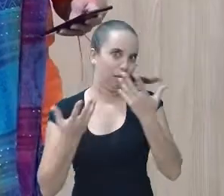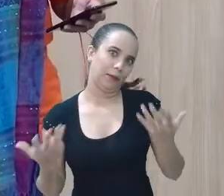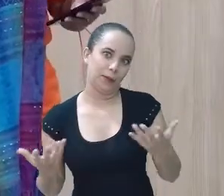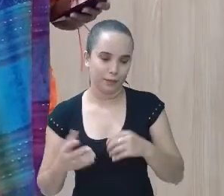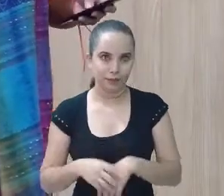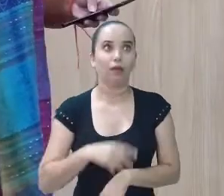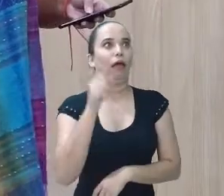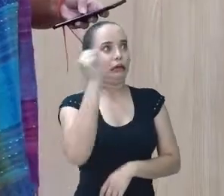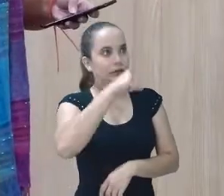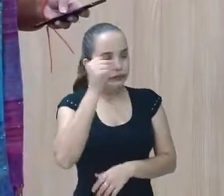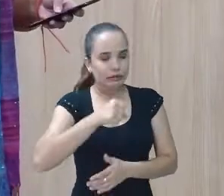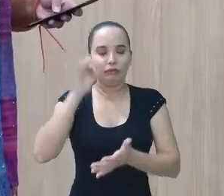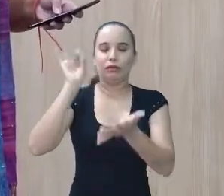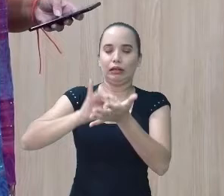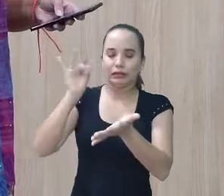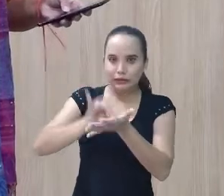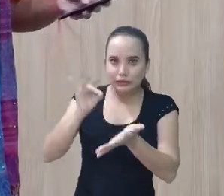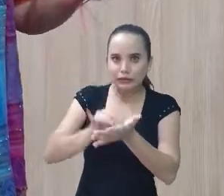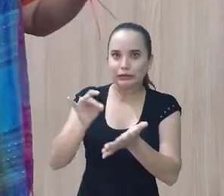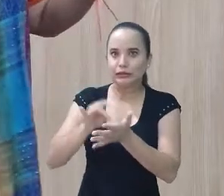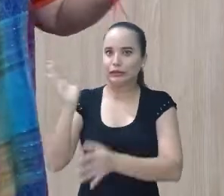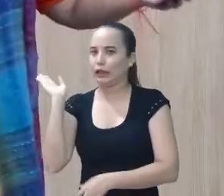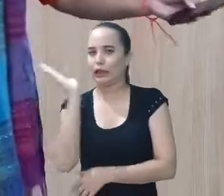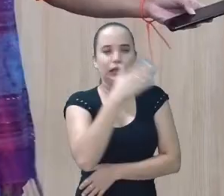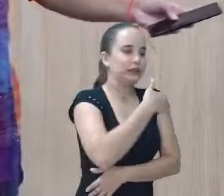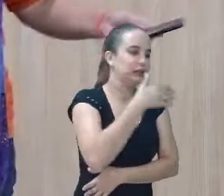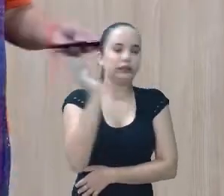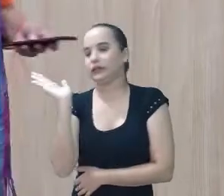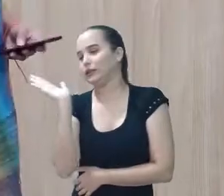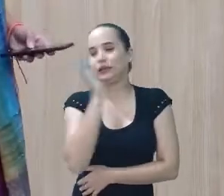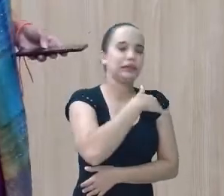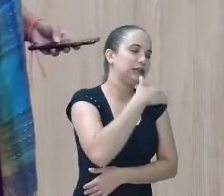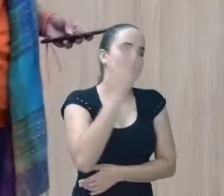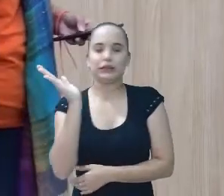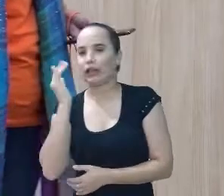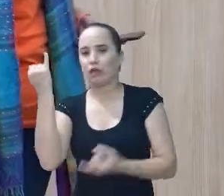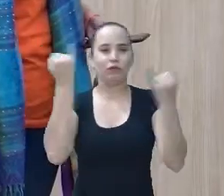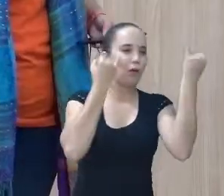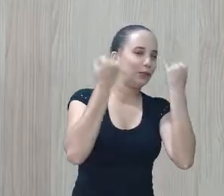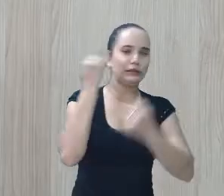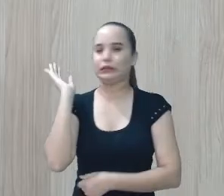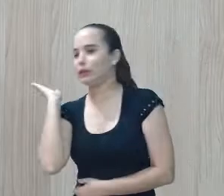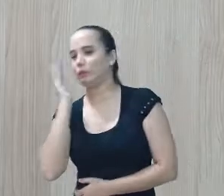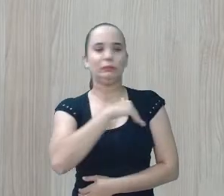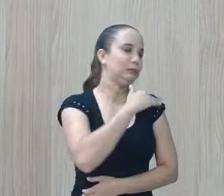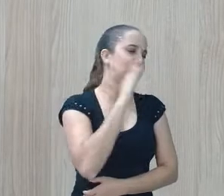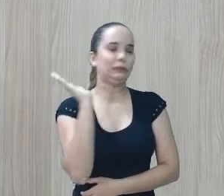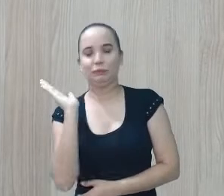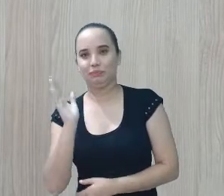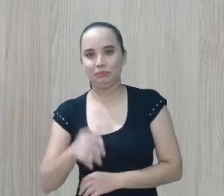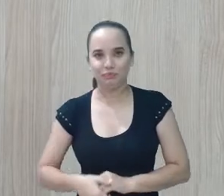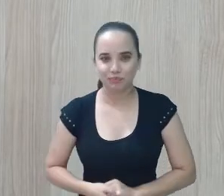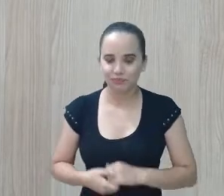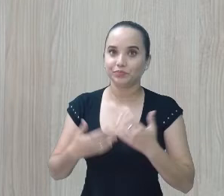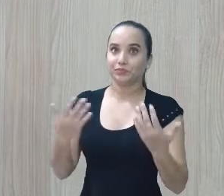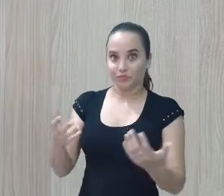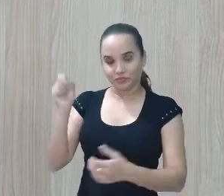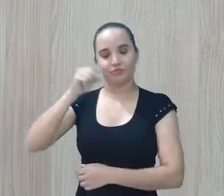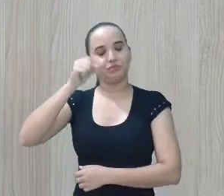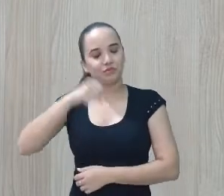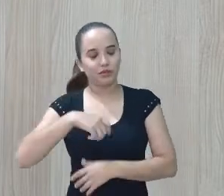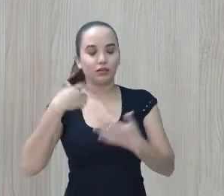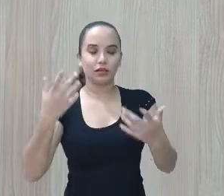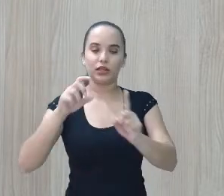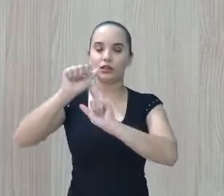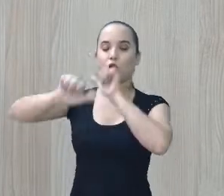adolescentes tapa para todo lado de informação, cada uma tapa. E isso que você falou da mudança da sociedade, eu me dei conta